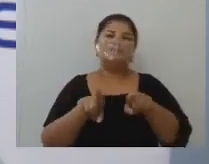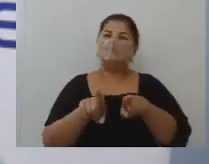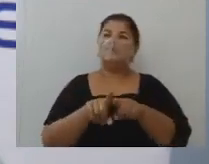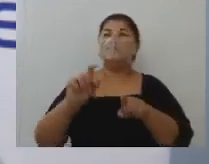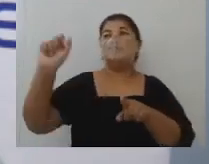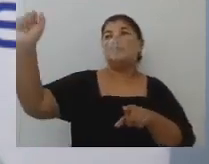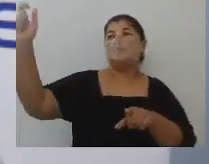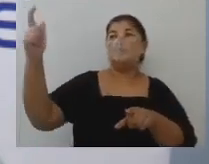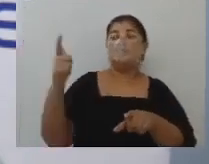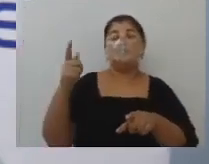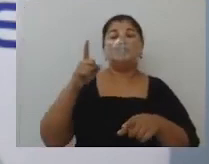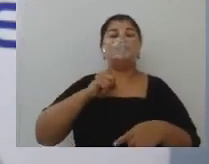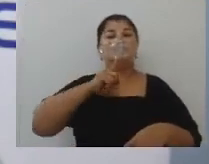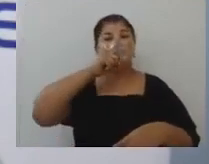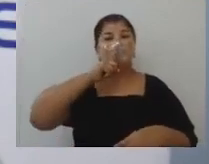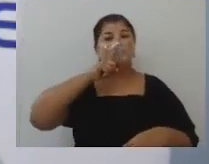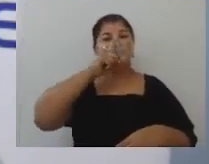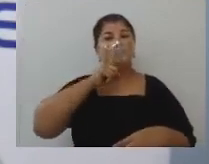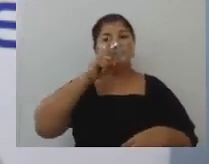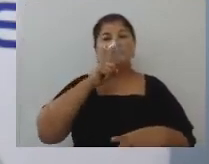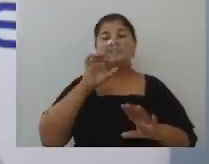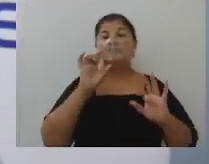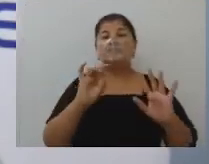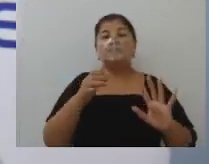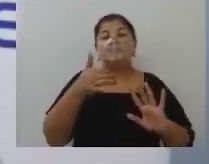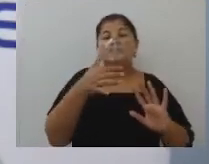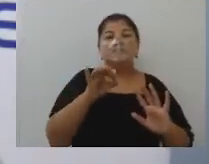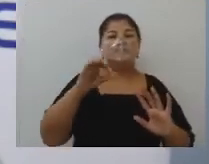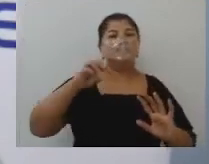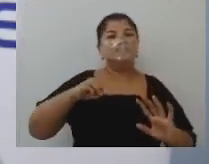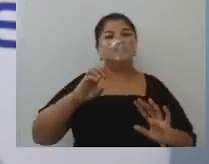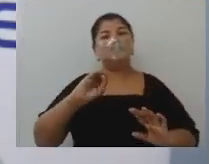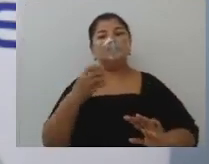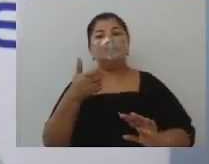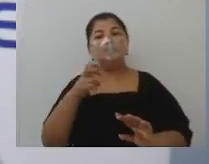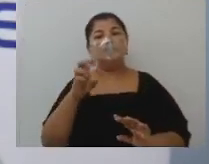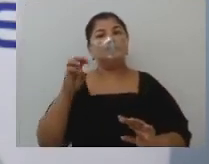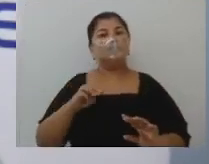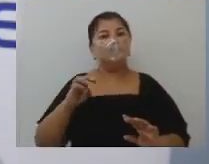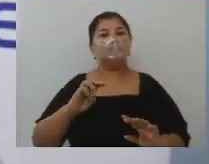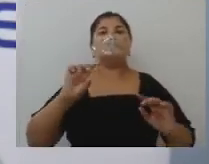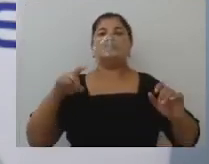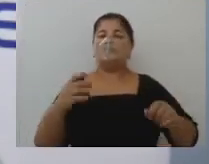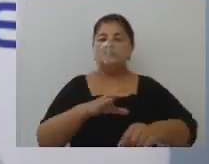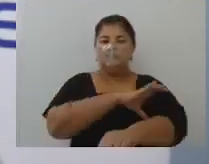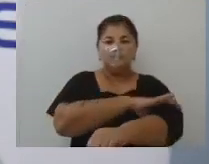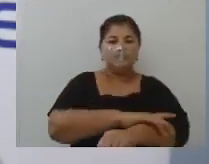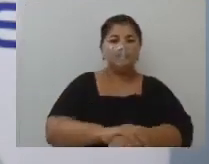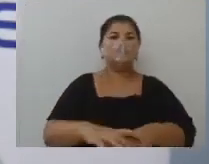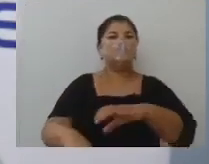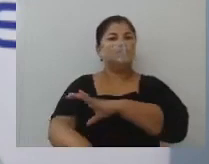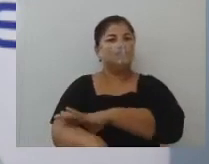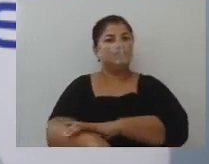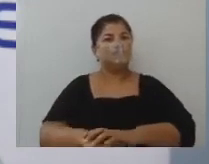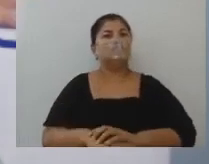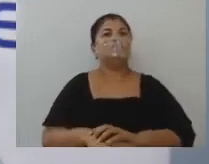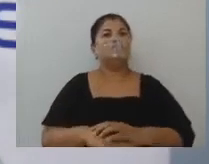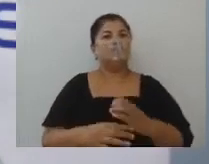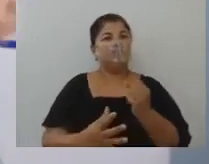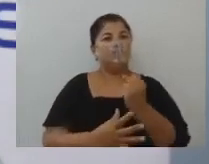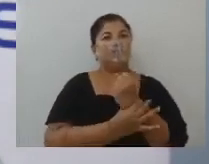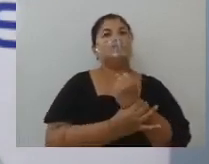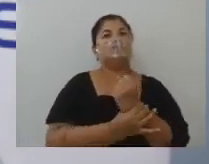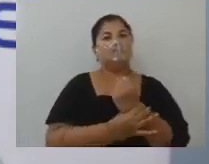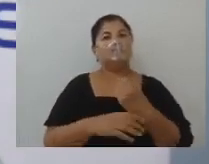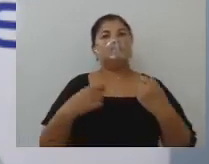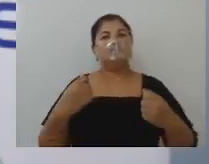sol. Sol no máximo 10 minutinhos, 15 minutinhos ali no dia, depois proteção. Nós não nascemos, nós não somos uma samambaia para